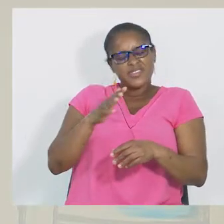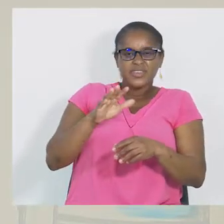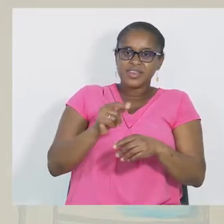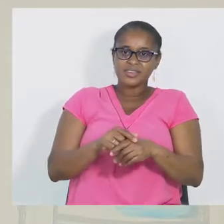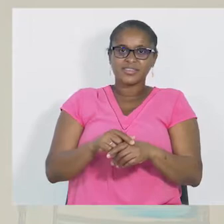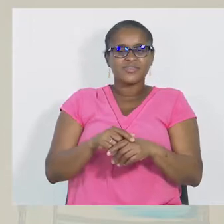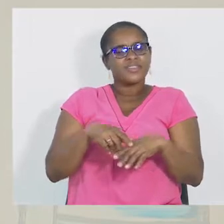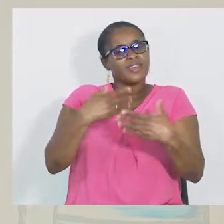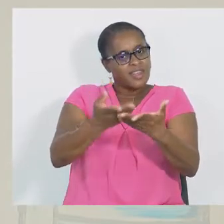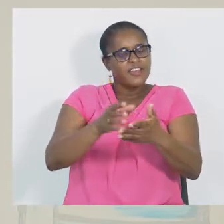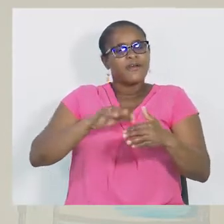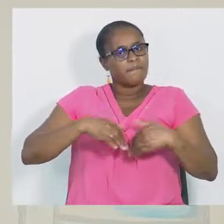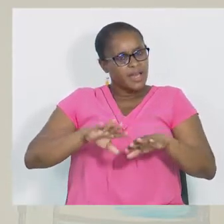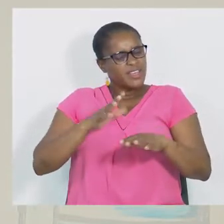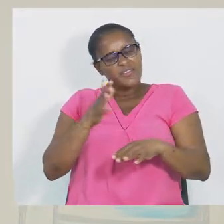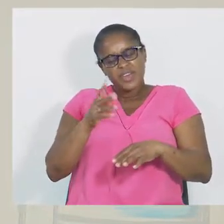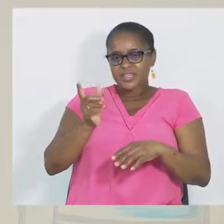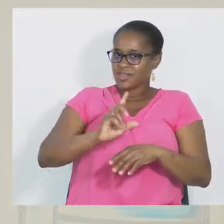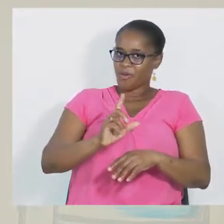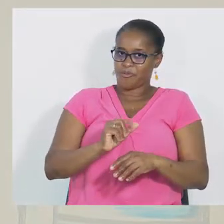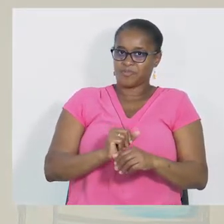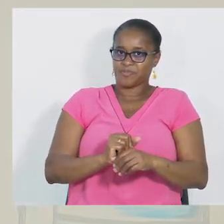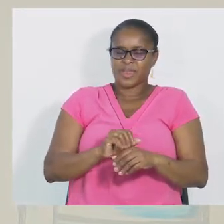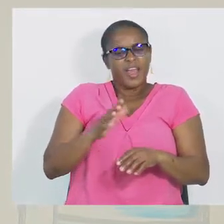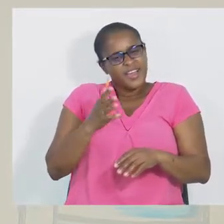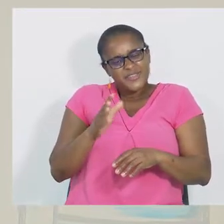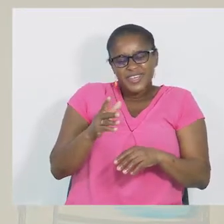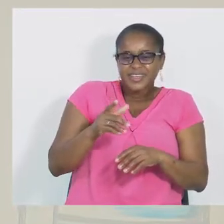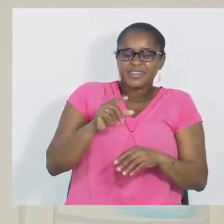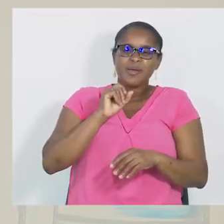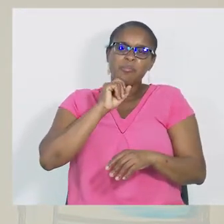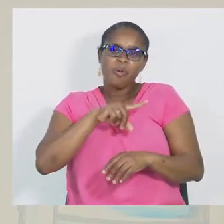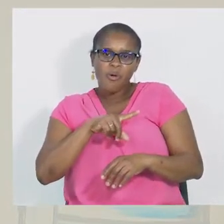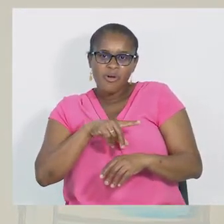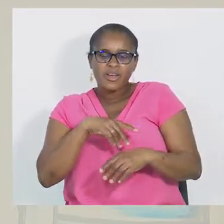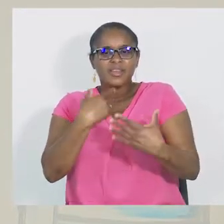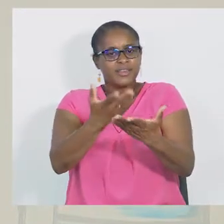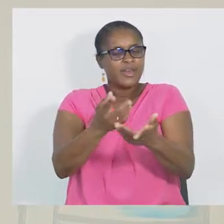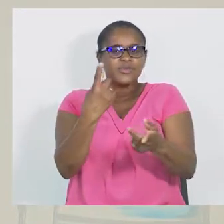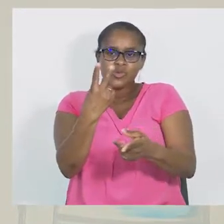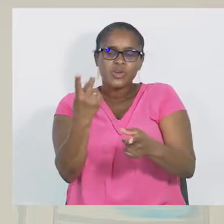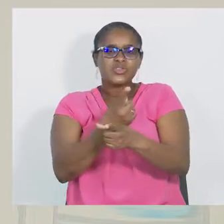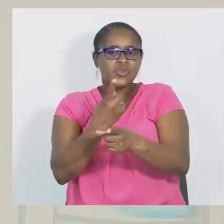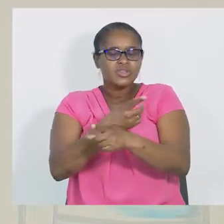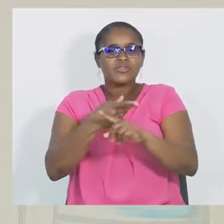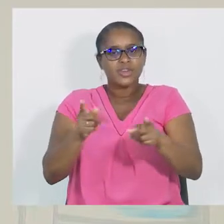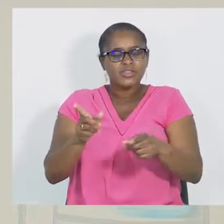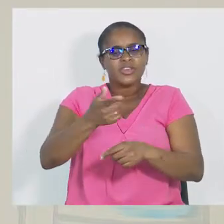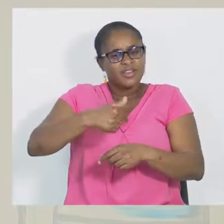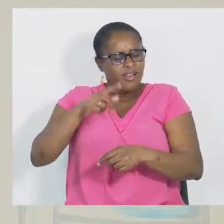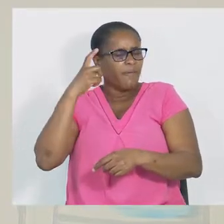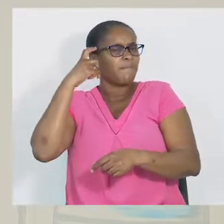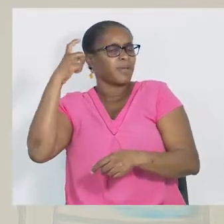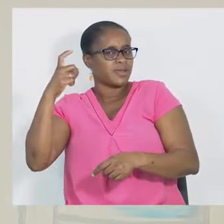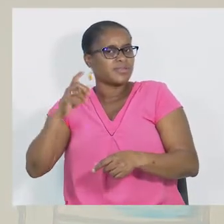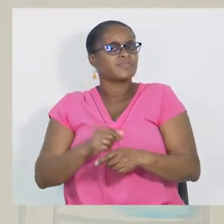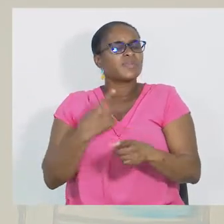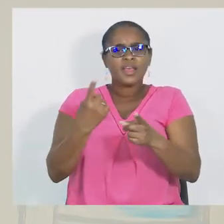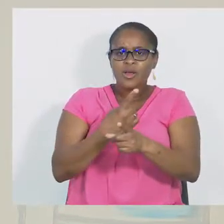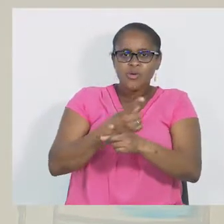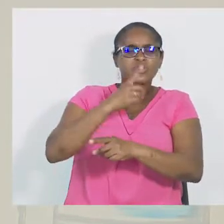Lola a pedirem algo a Tilaia. O que é que o narrador quer que nós façamos aqui? Já nos